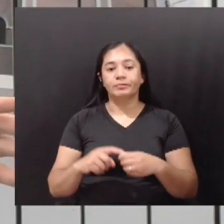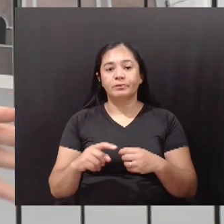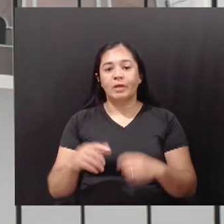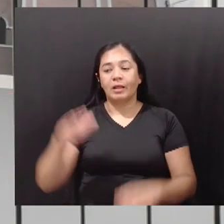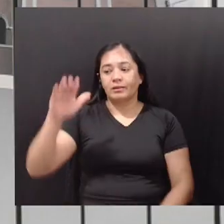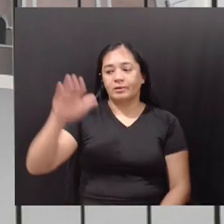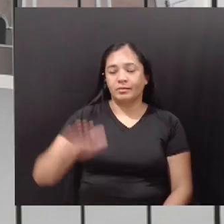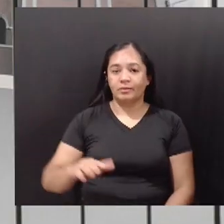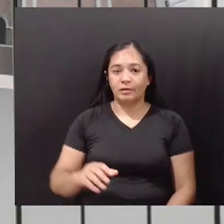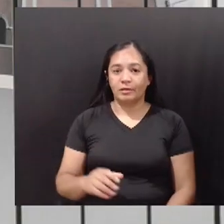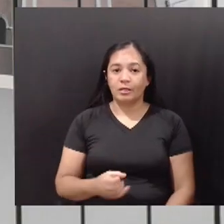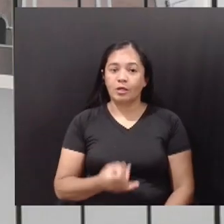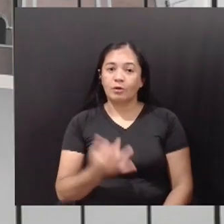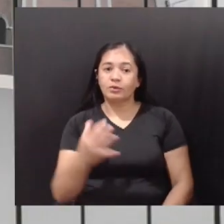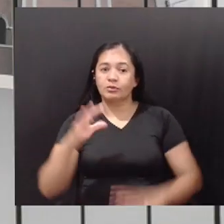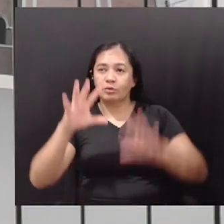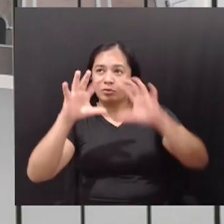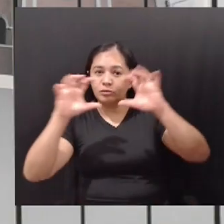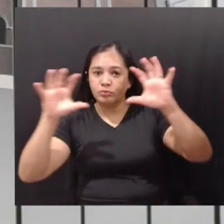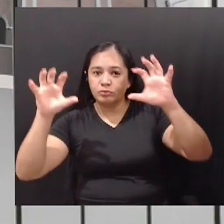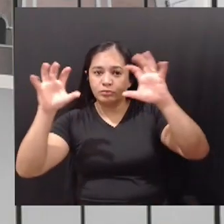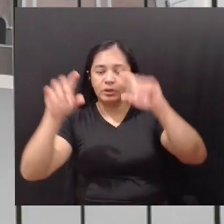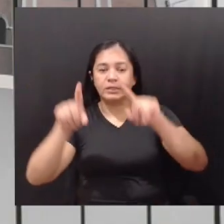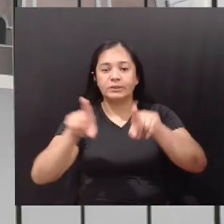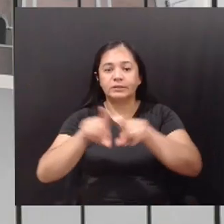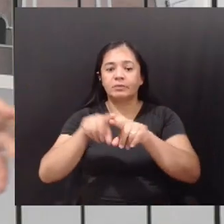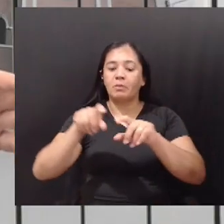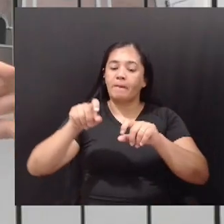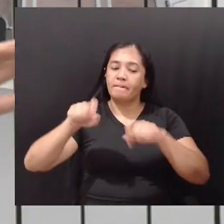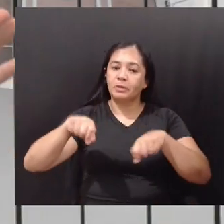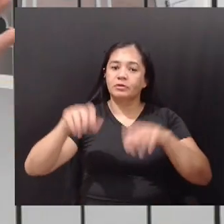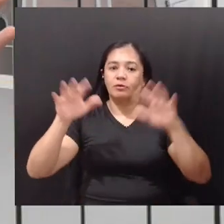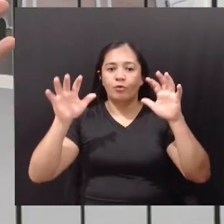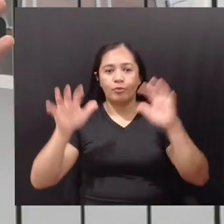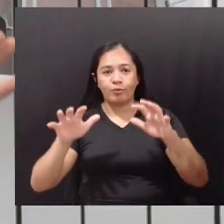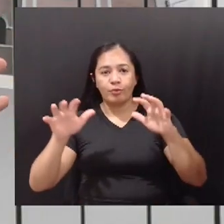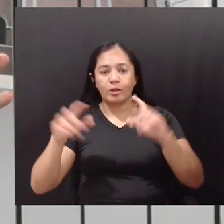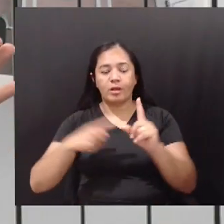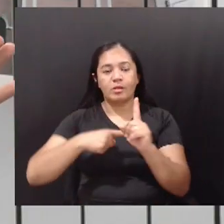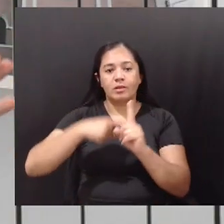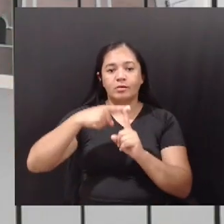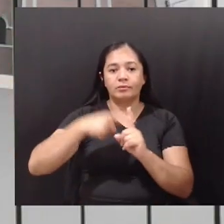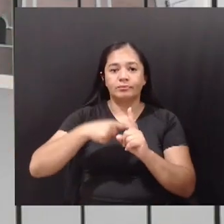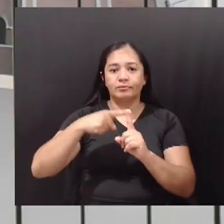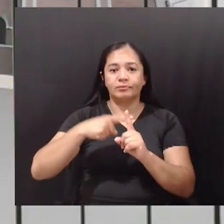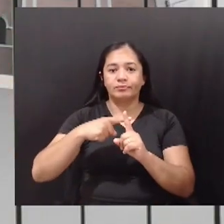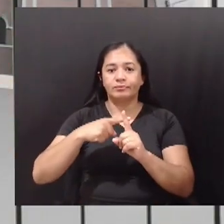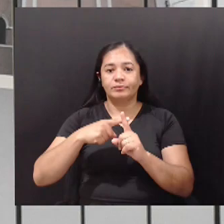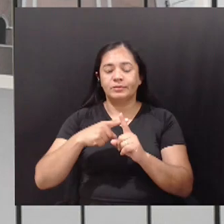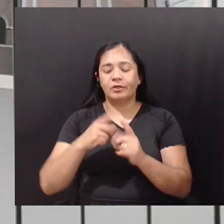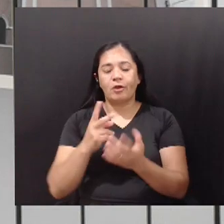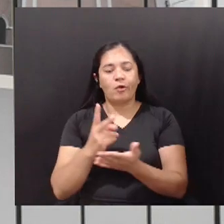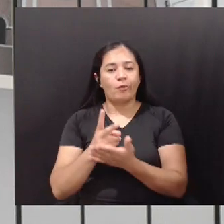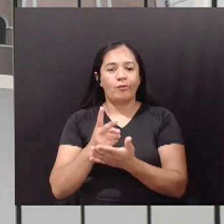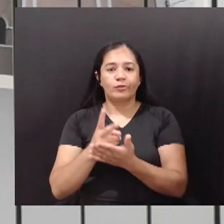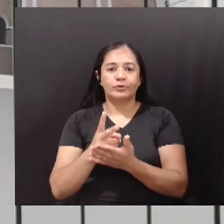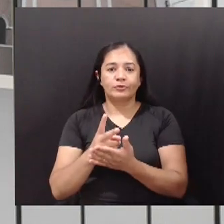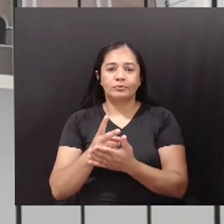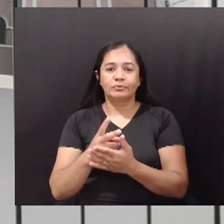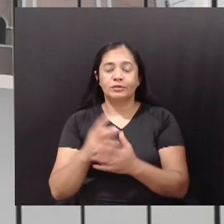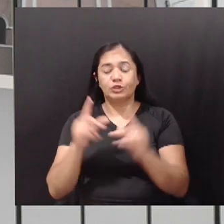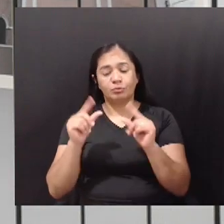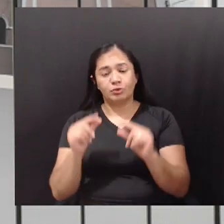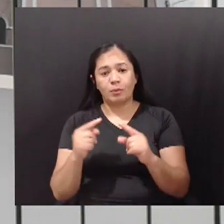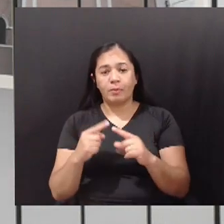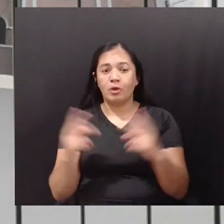da nebulosidade e previsão de chuva. As temperaturas seguem amenas, até porque venta bastante,